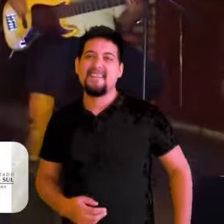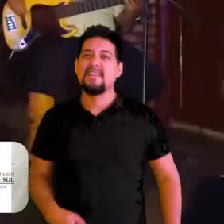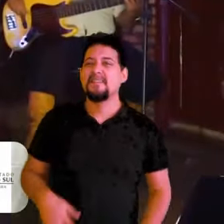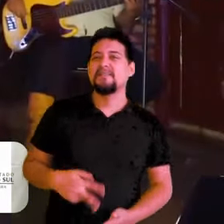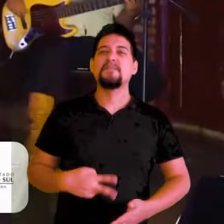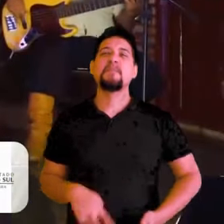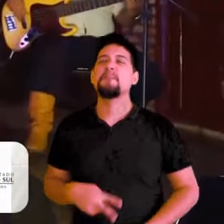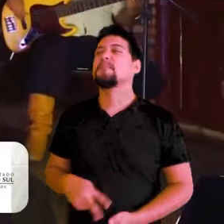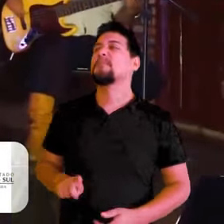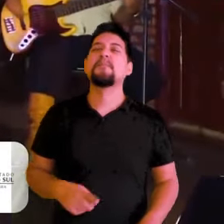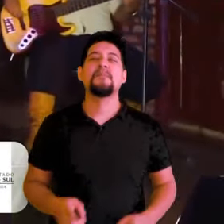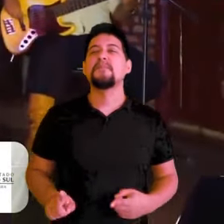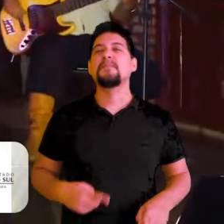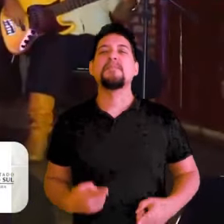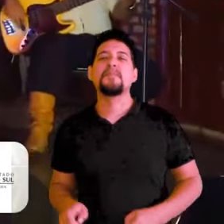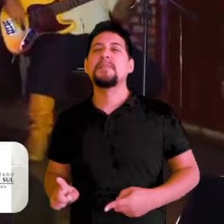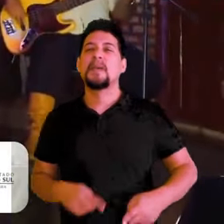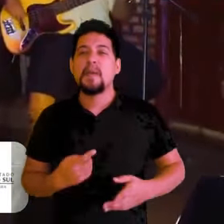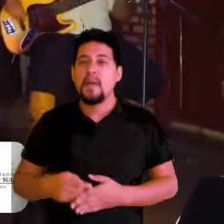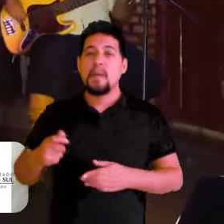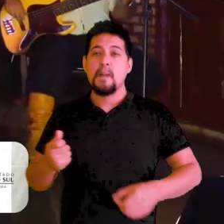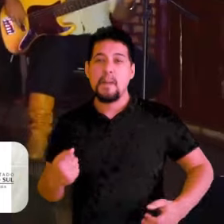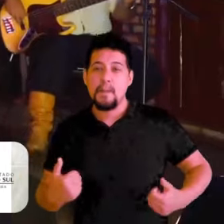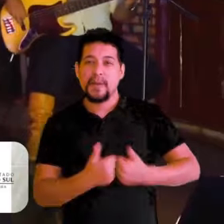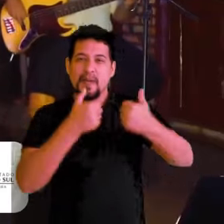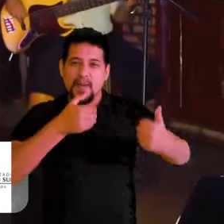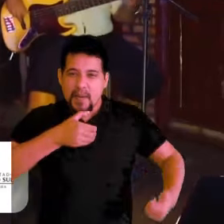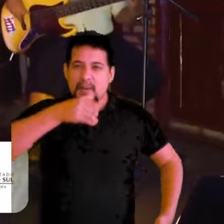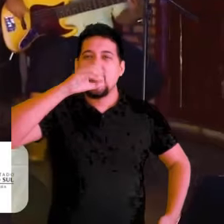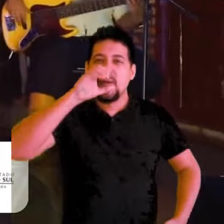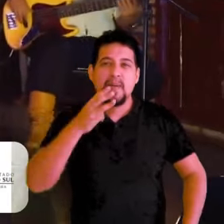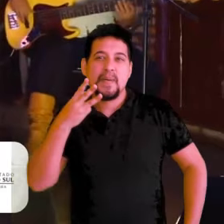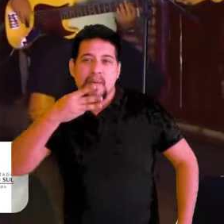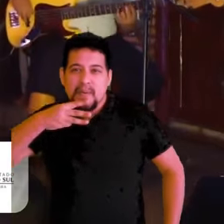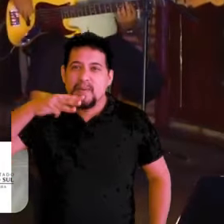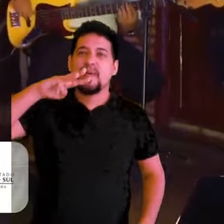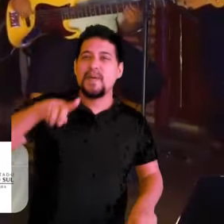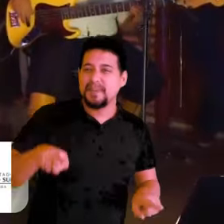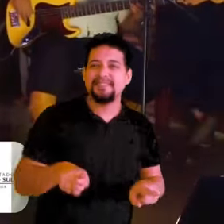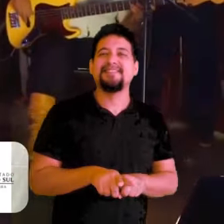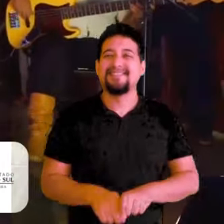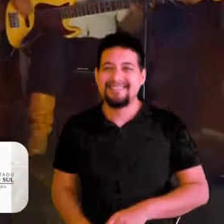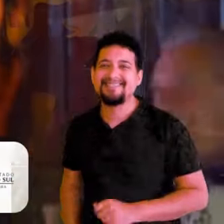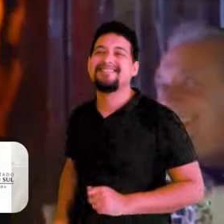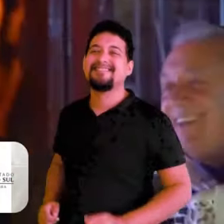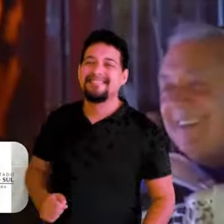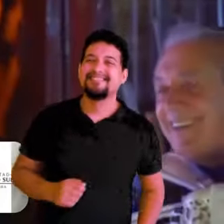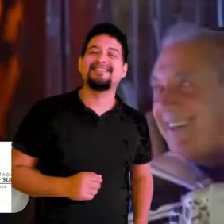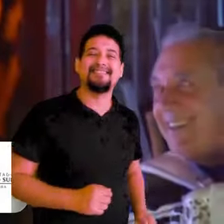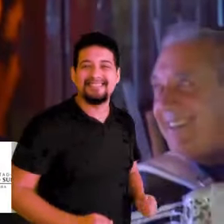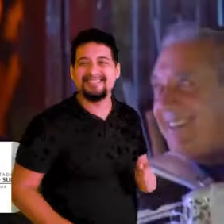Ele me levava a ganhar, não sei o que, não me estranho, eu na champanhe do whisky. Inclusive, eu não que eu não sonho, era o dinheiro